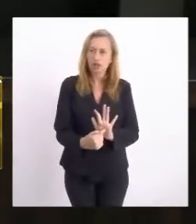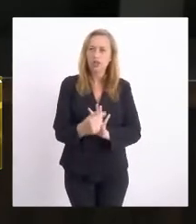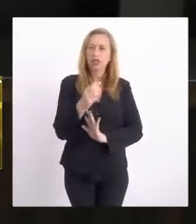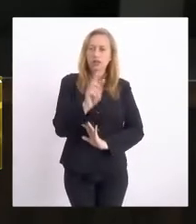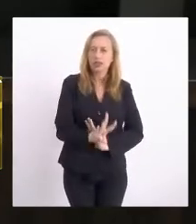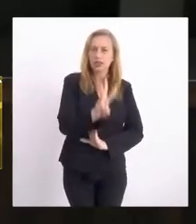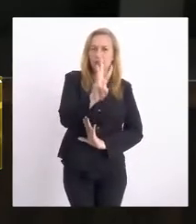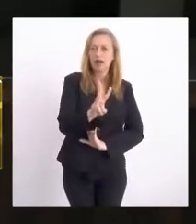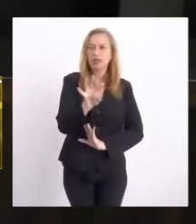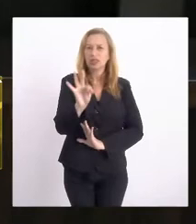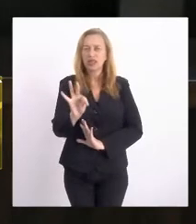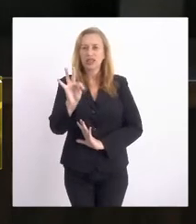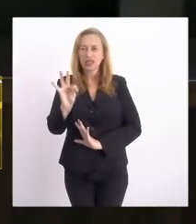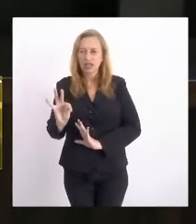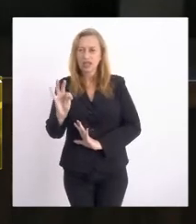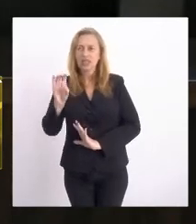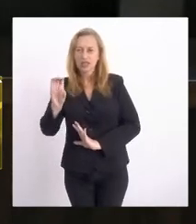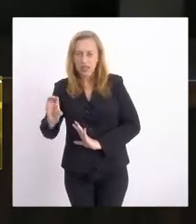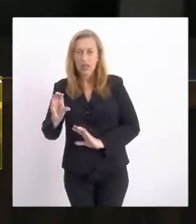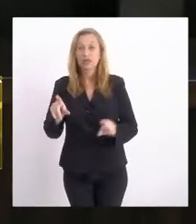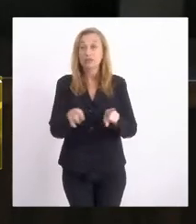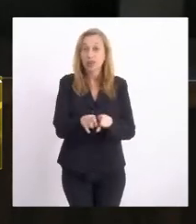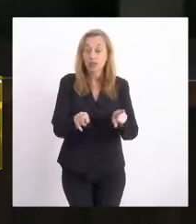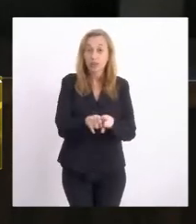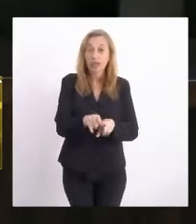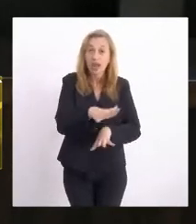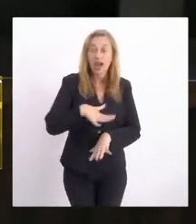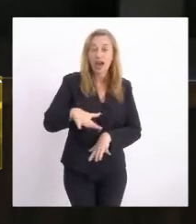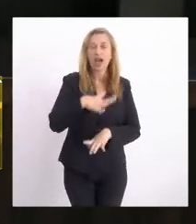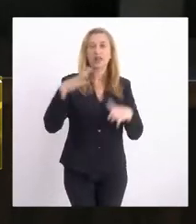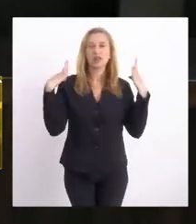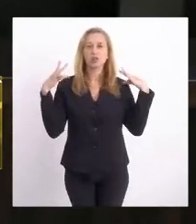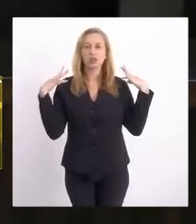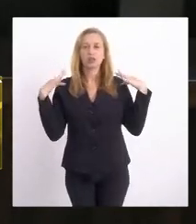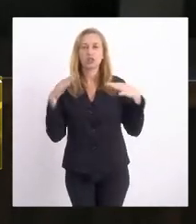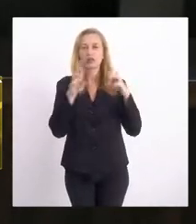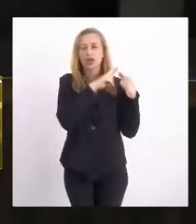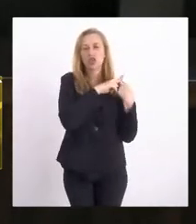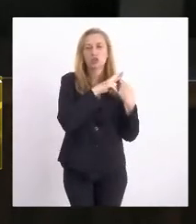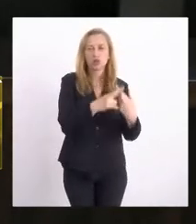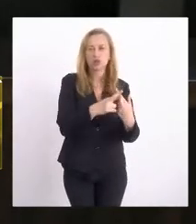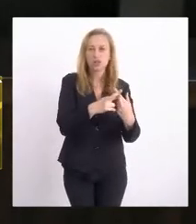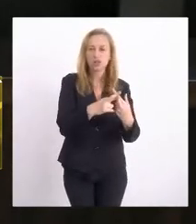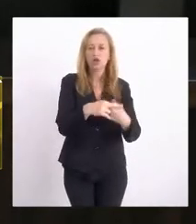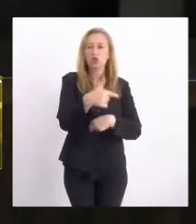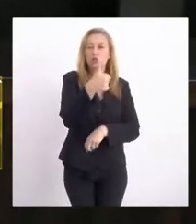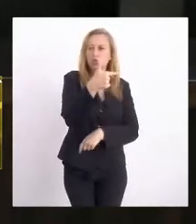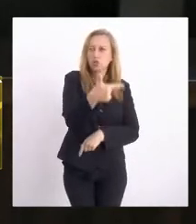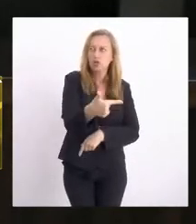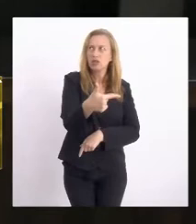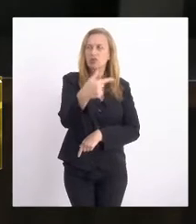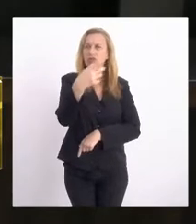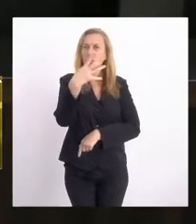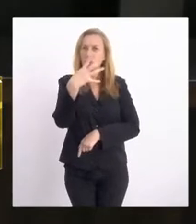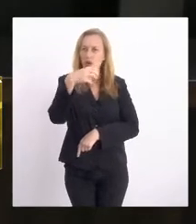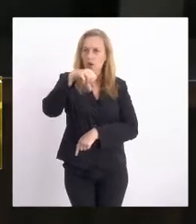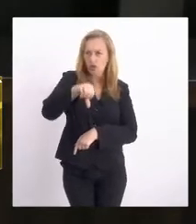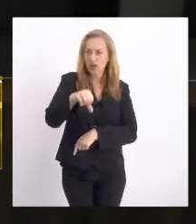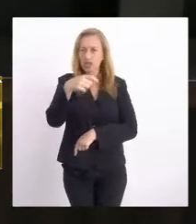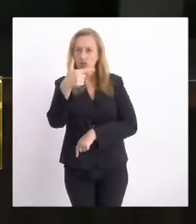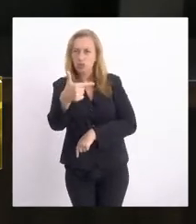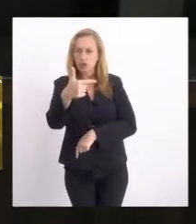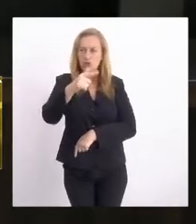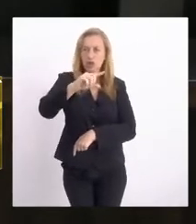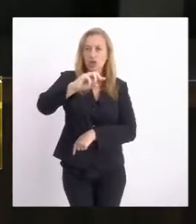wttc Além disso o setor de turismo é responsável por 292